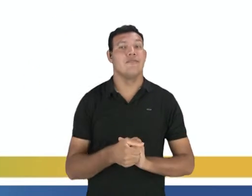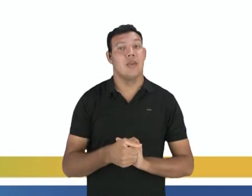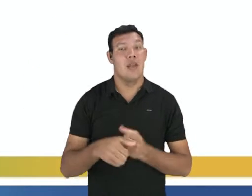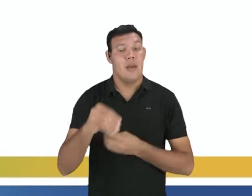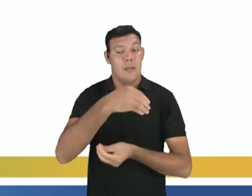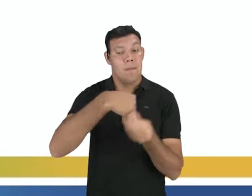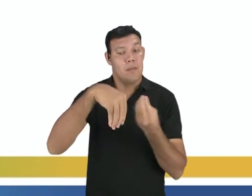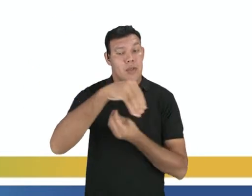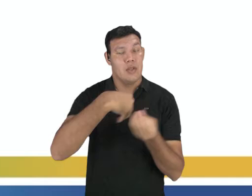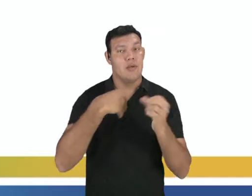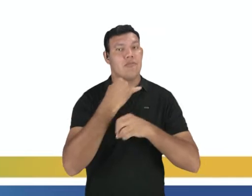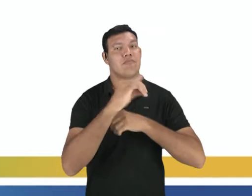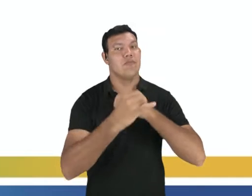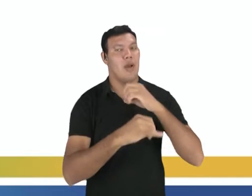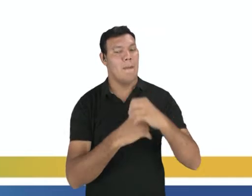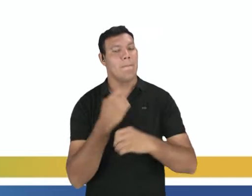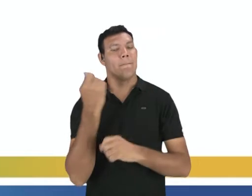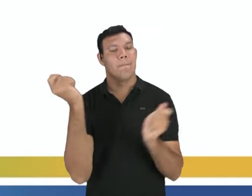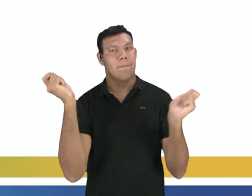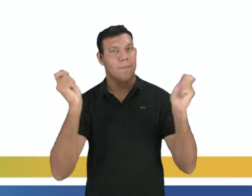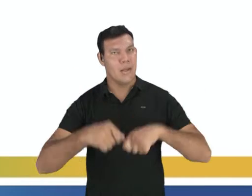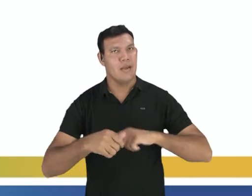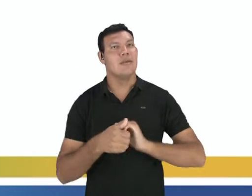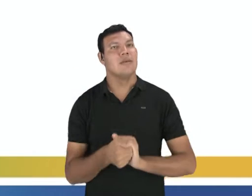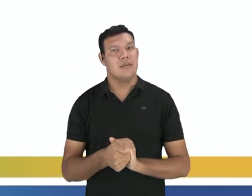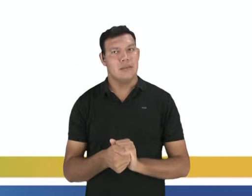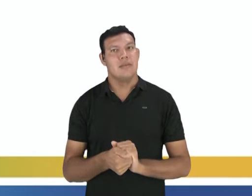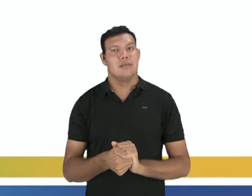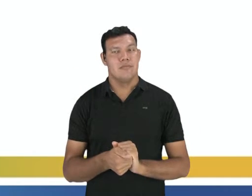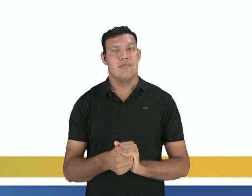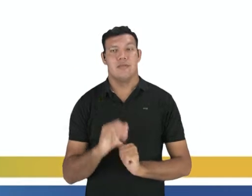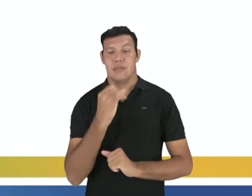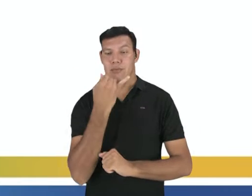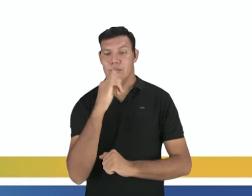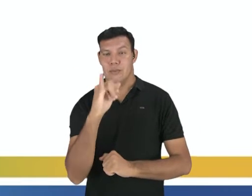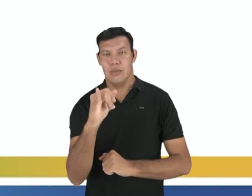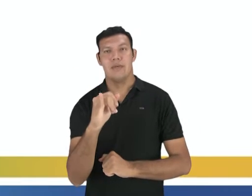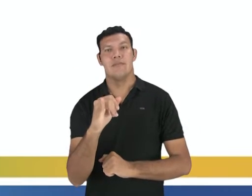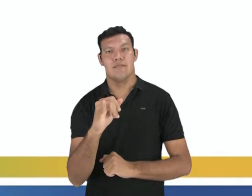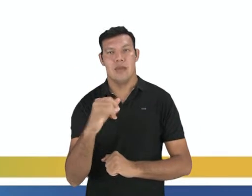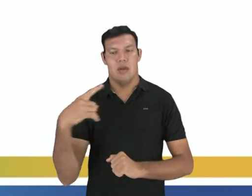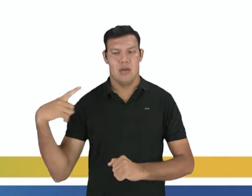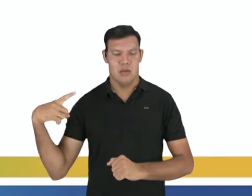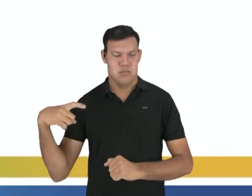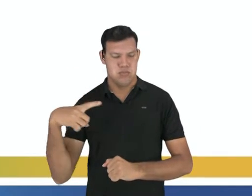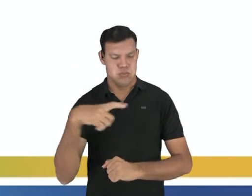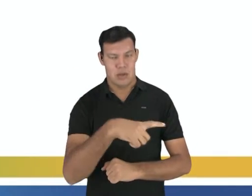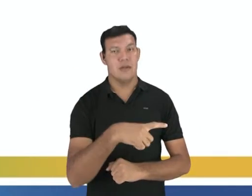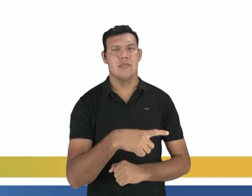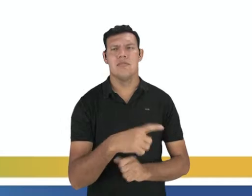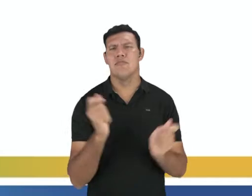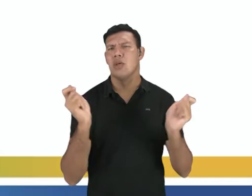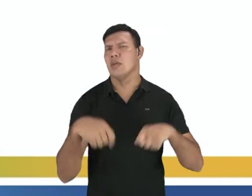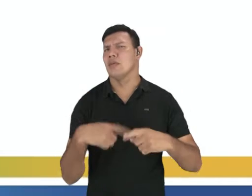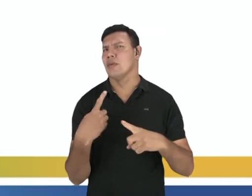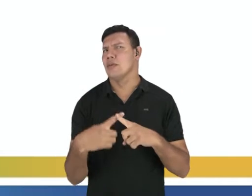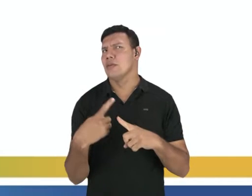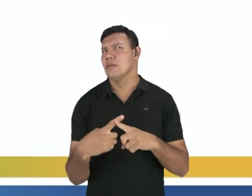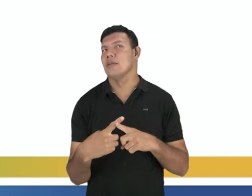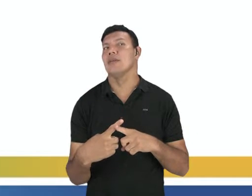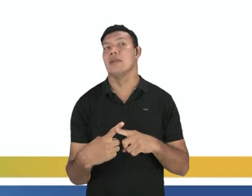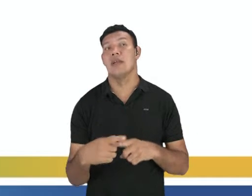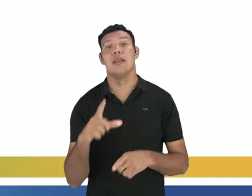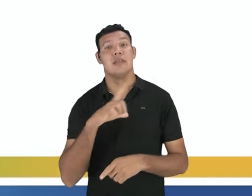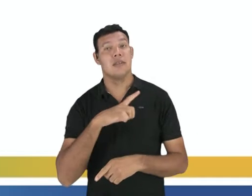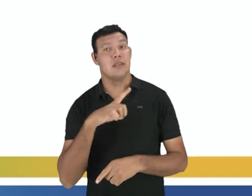iônica permite a passagem de corrente elétrica. E por que isso é possível? Porque aqui dentro